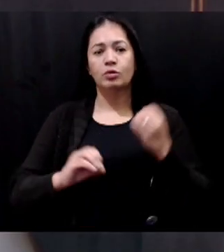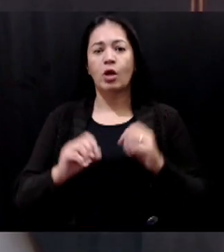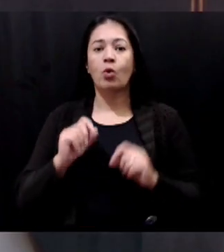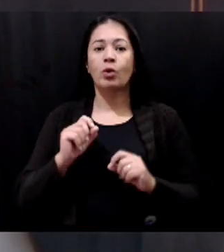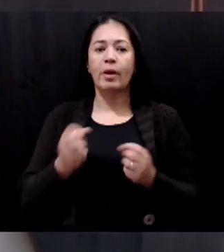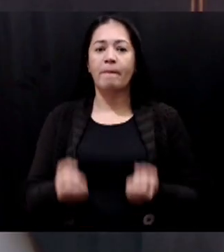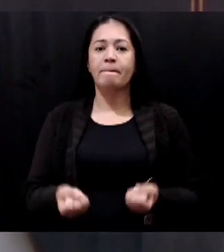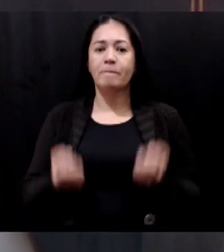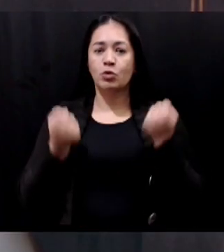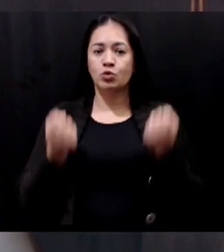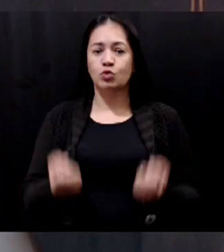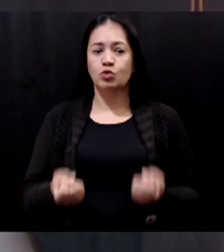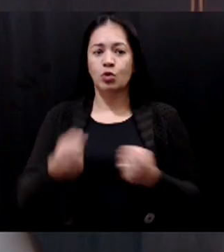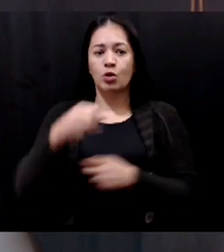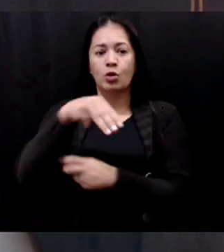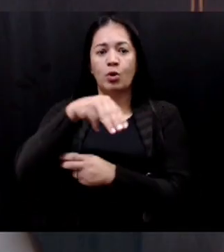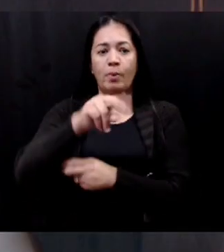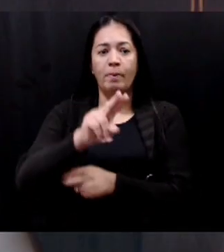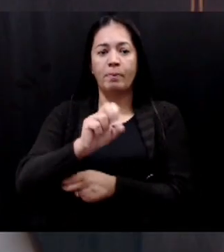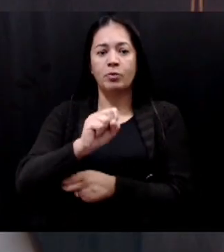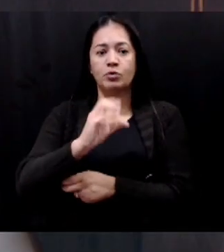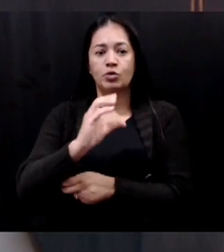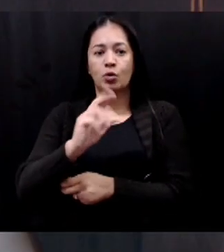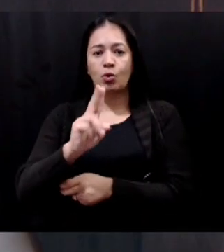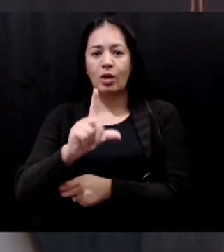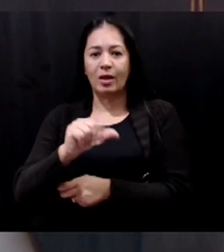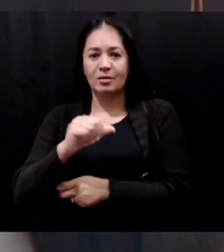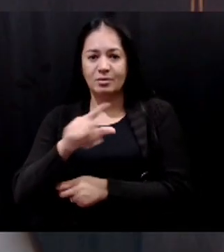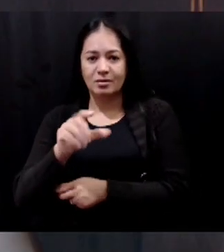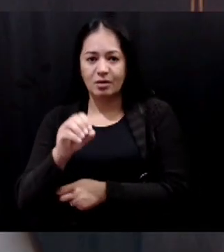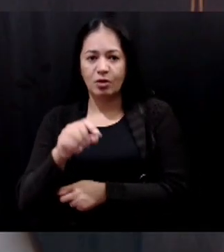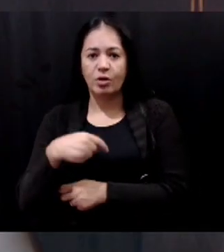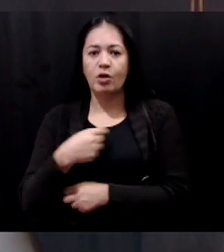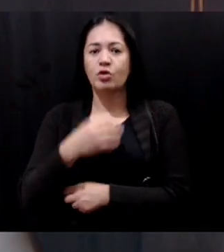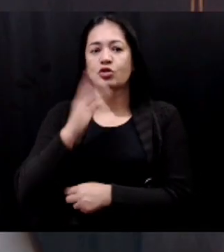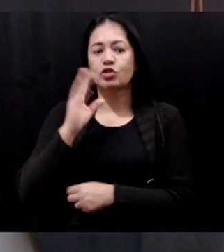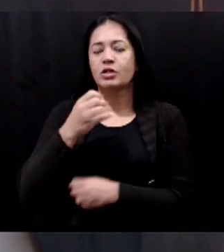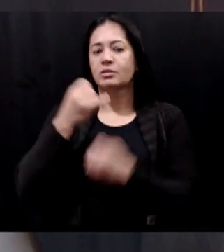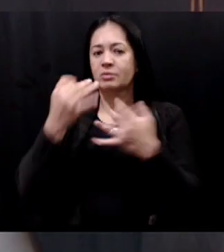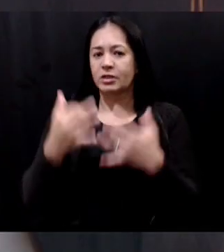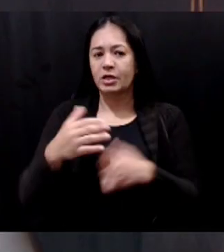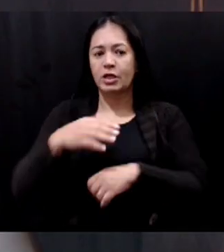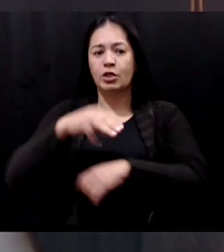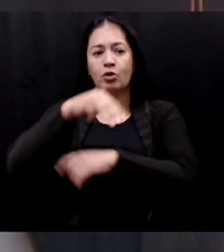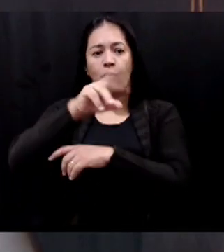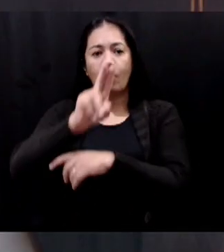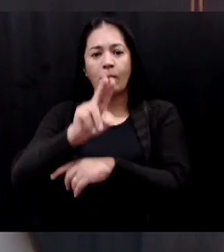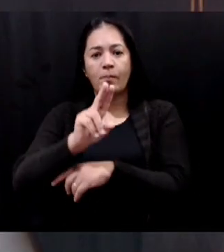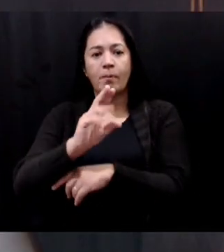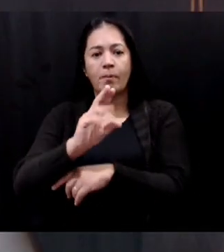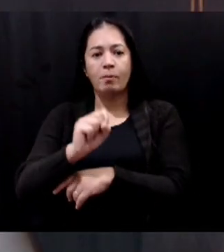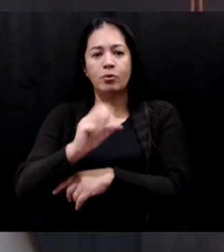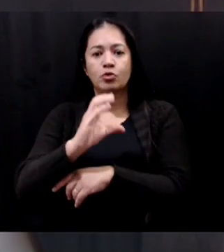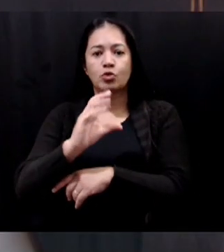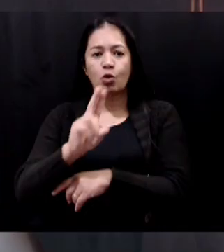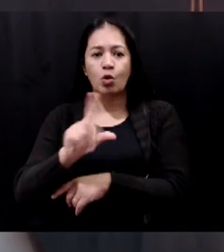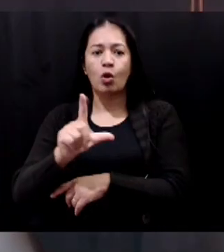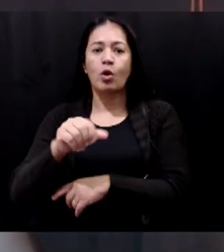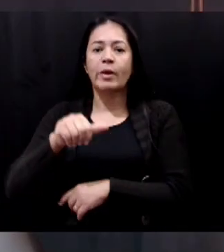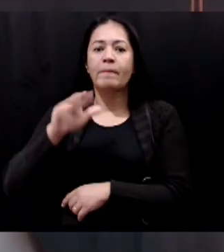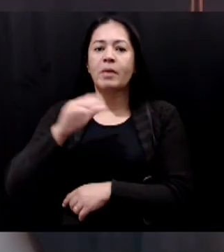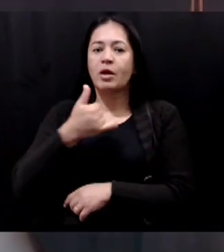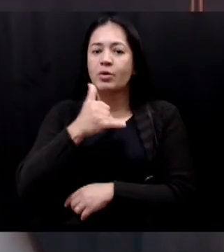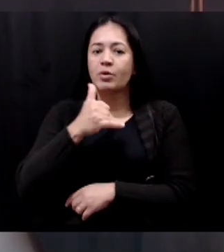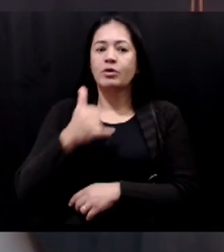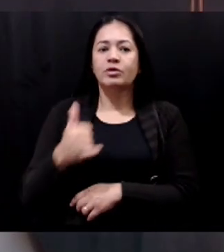Lembra que no comecinho da nossa conversa eu comentei que é o músculo, o tecido, que mais gasta energia no nosso